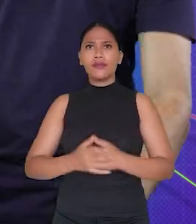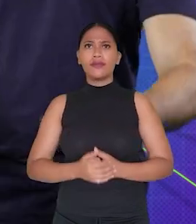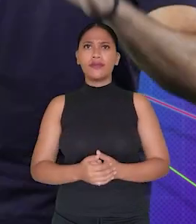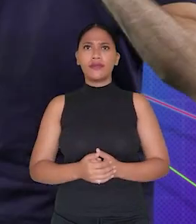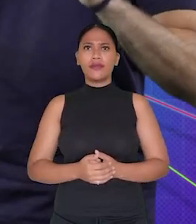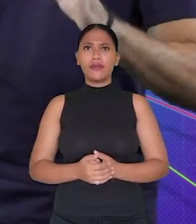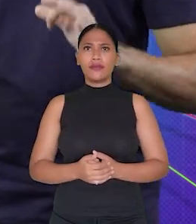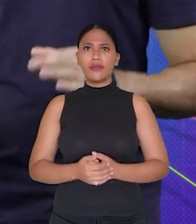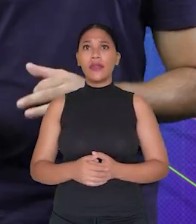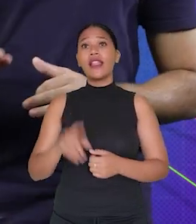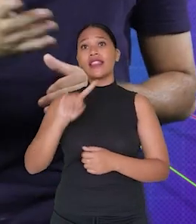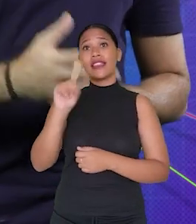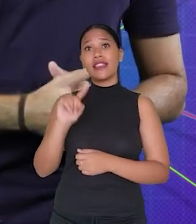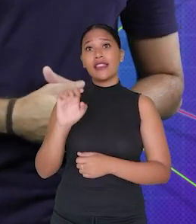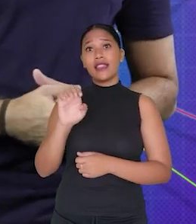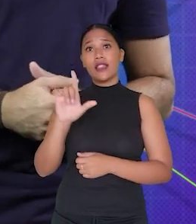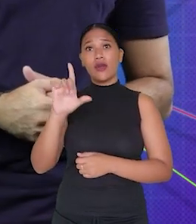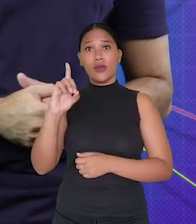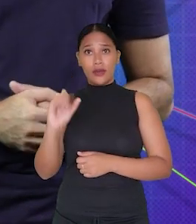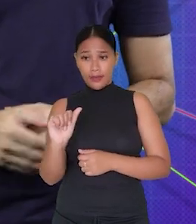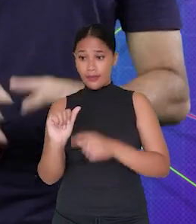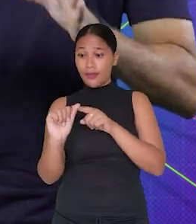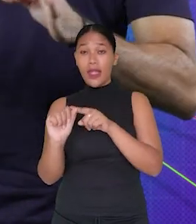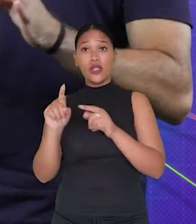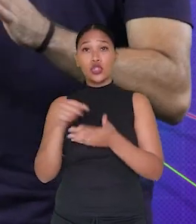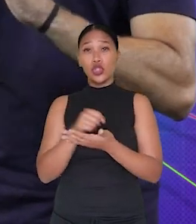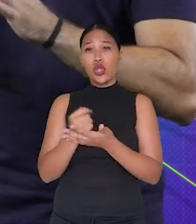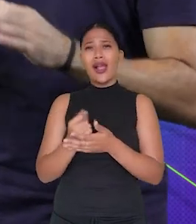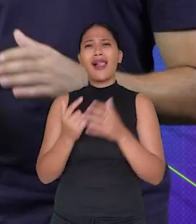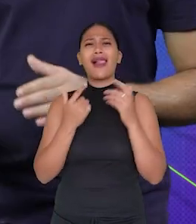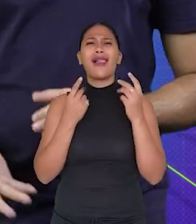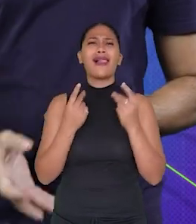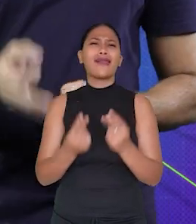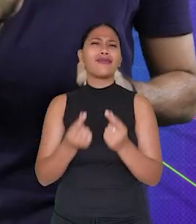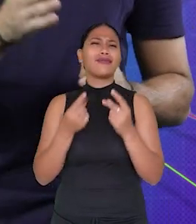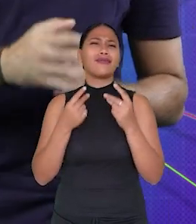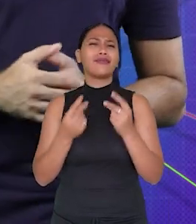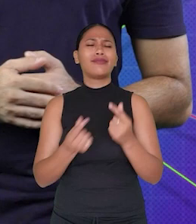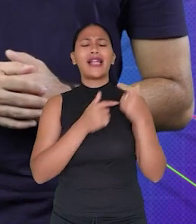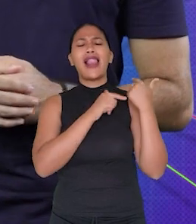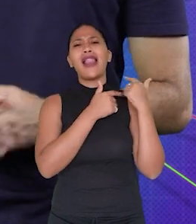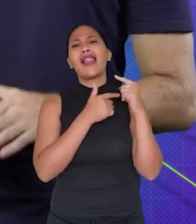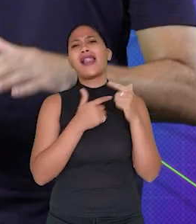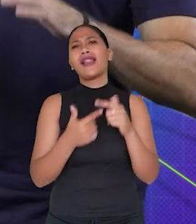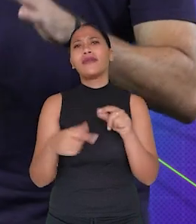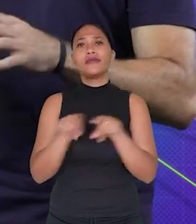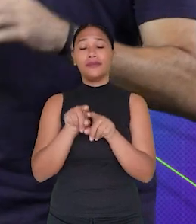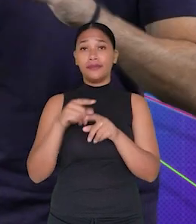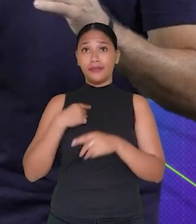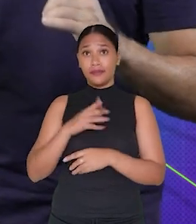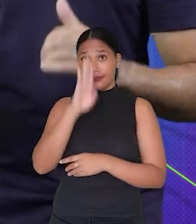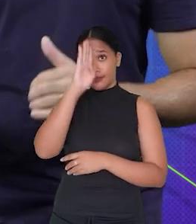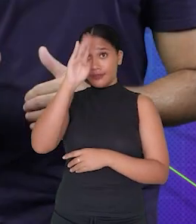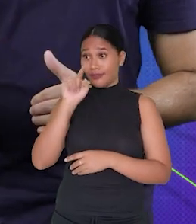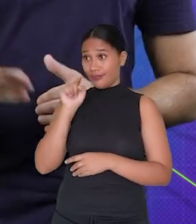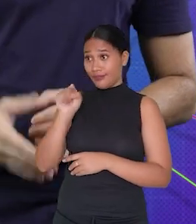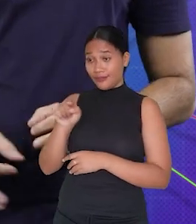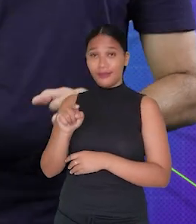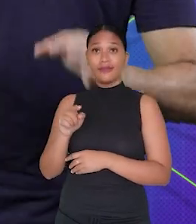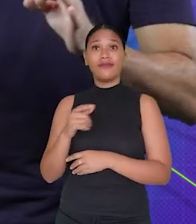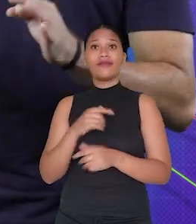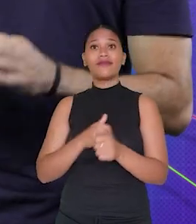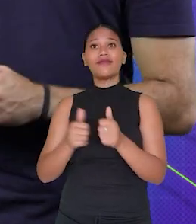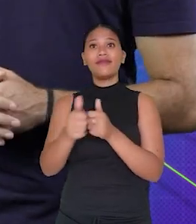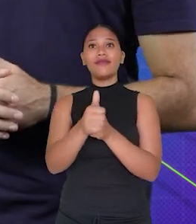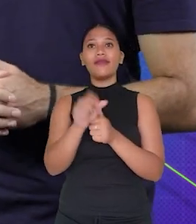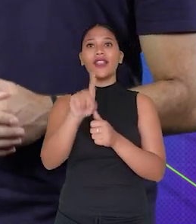incluem The Legend of Zelda: Ocarina of Time. Nesse jogo clássico da franquia The Legend of Zelda, o personagem principal, Link,